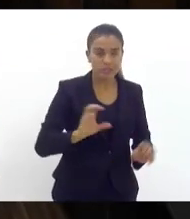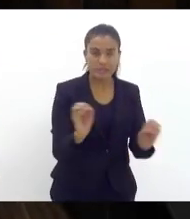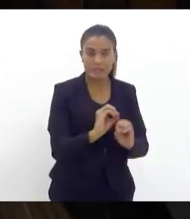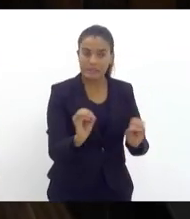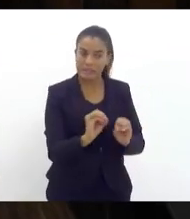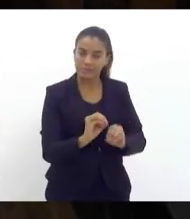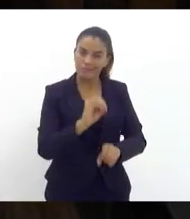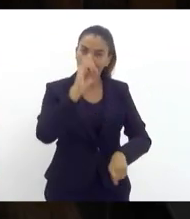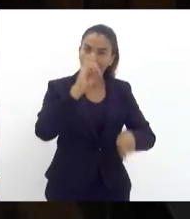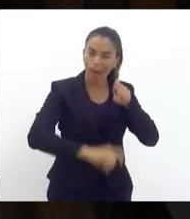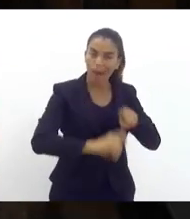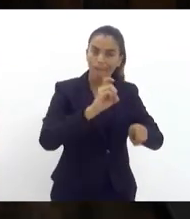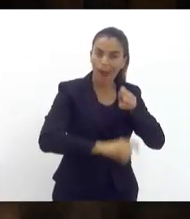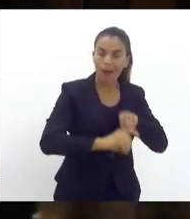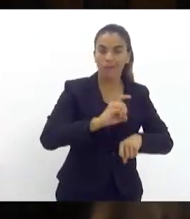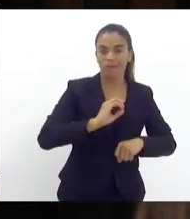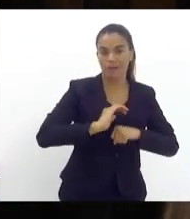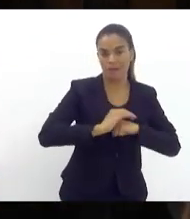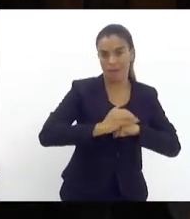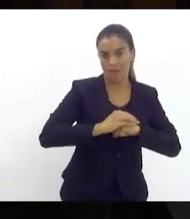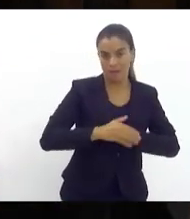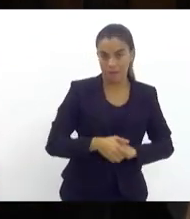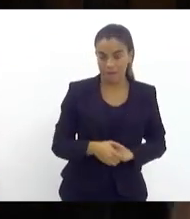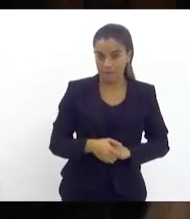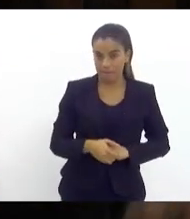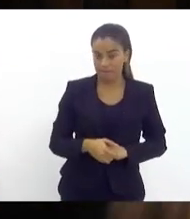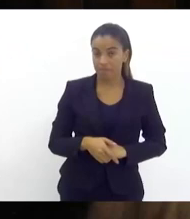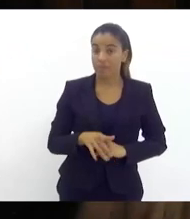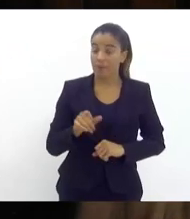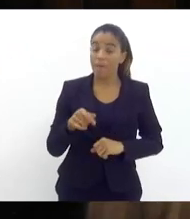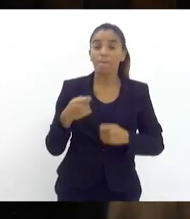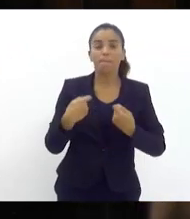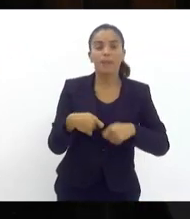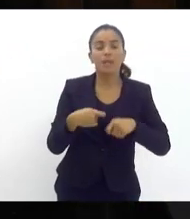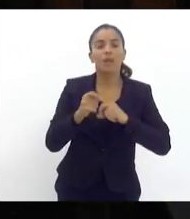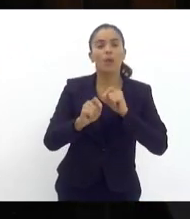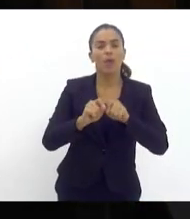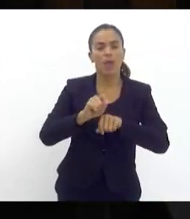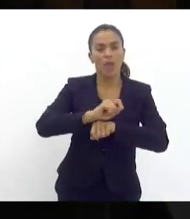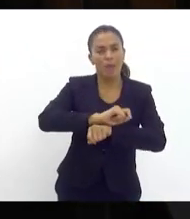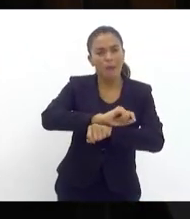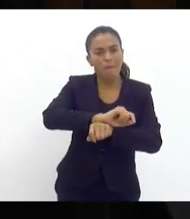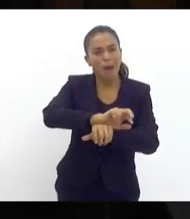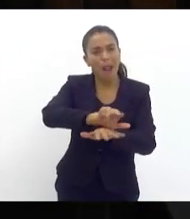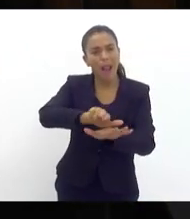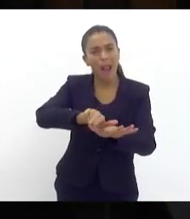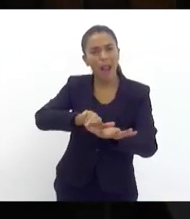crianças combater esse grave problema requer uma abordagem multidimensional